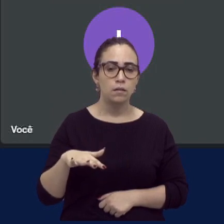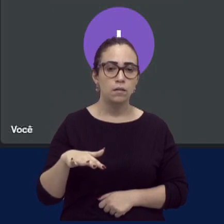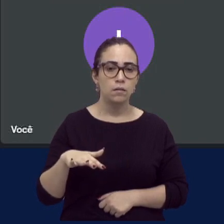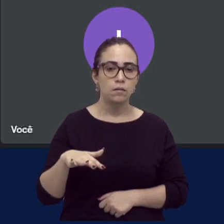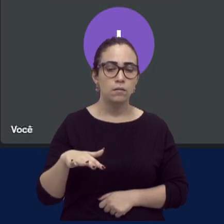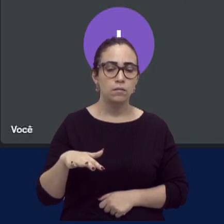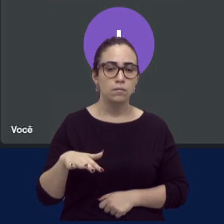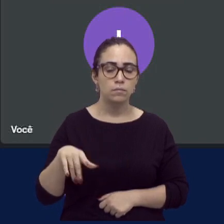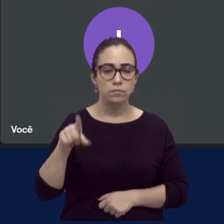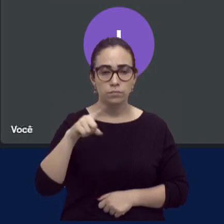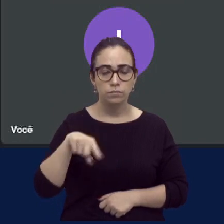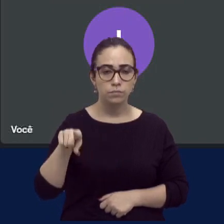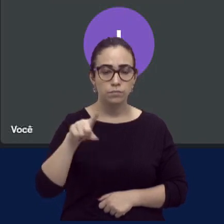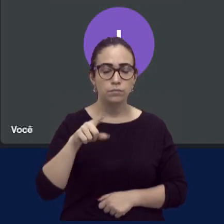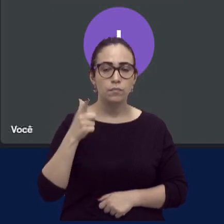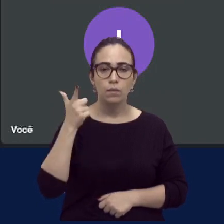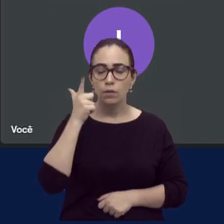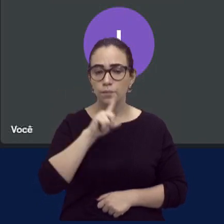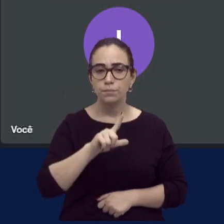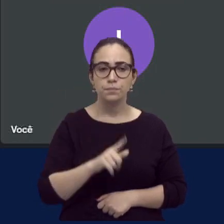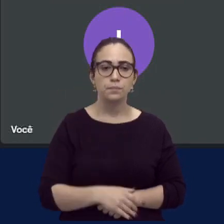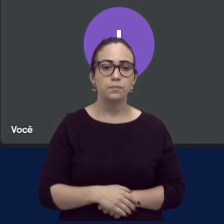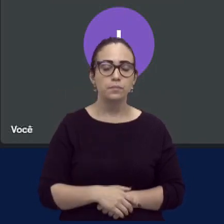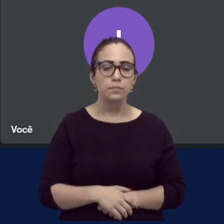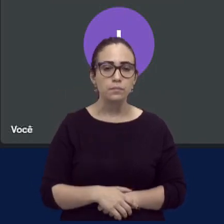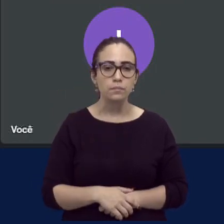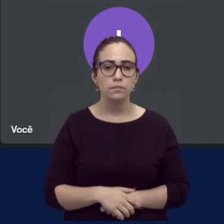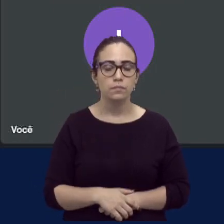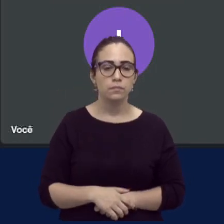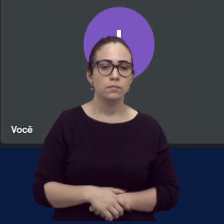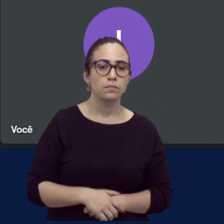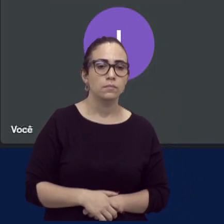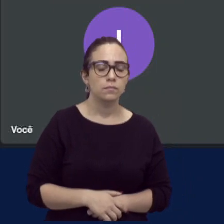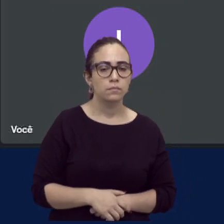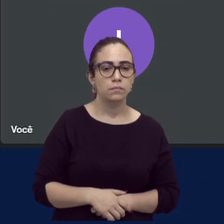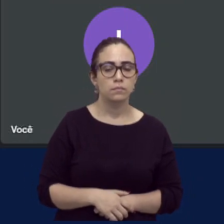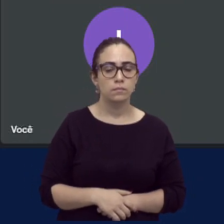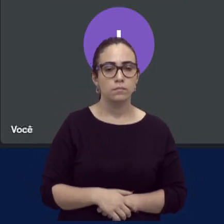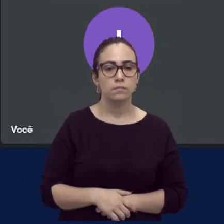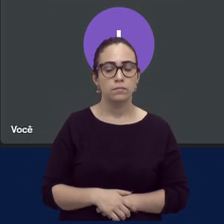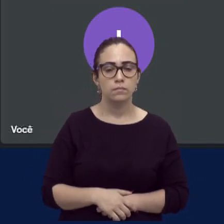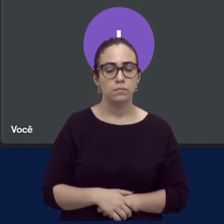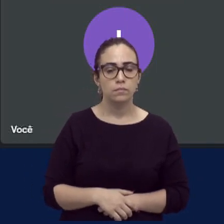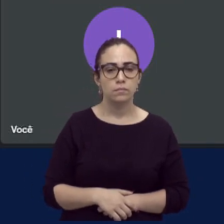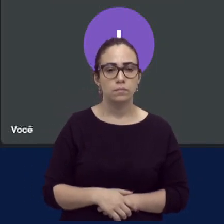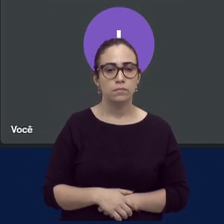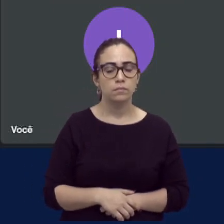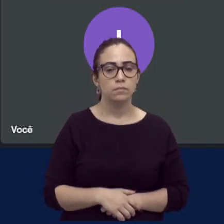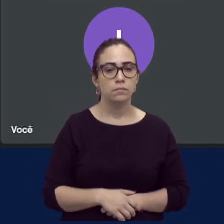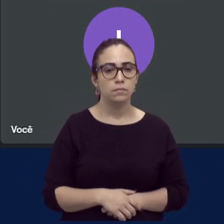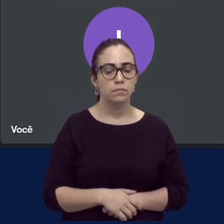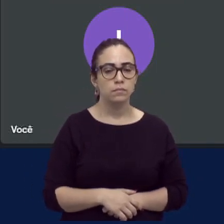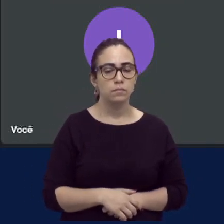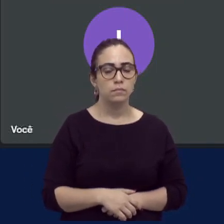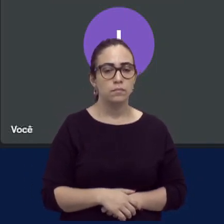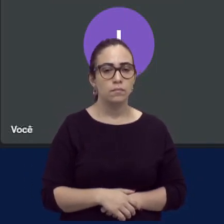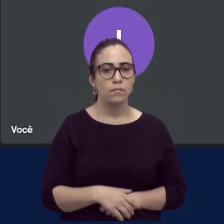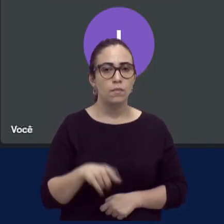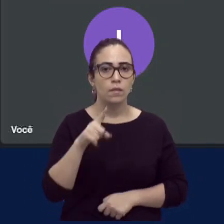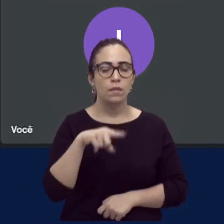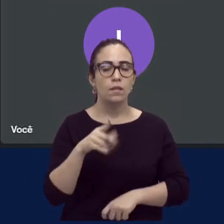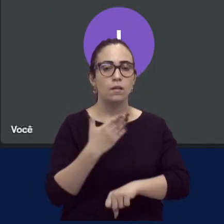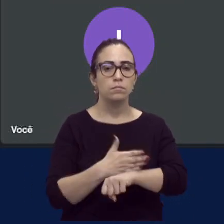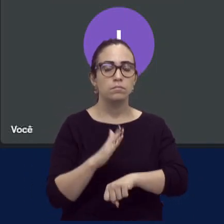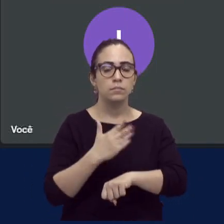enriquecer a nossa jornada quando a gente faz uma opção de vivenciar a técnica da